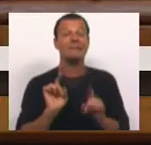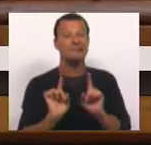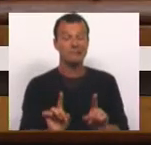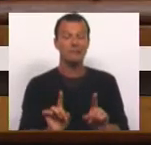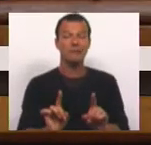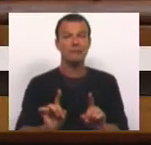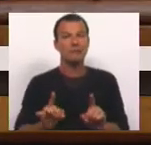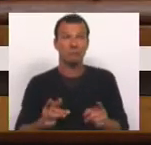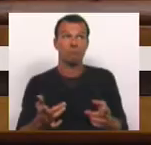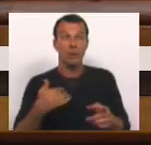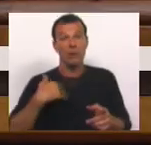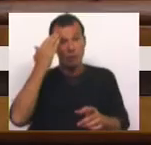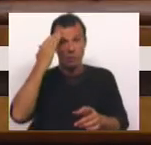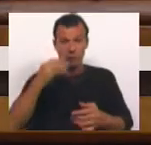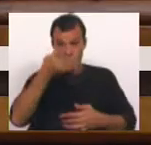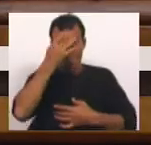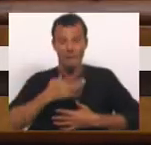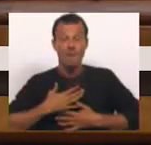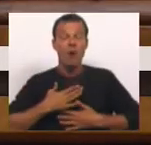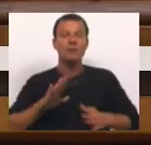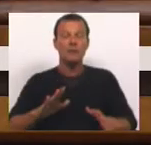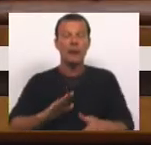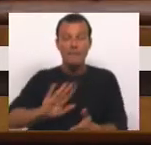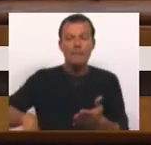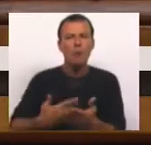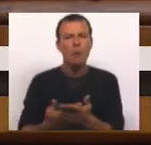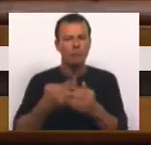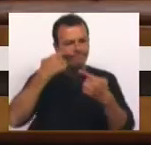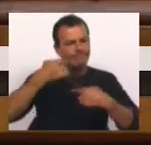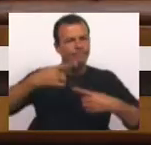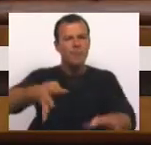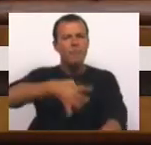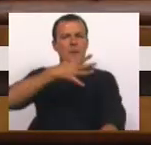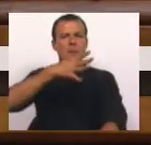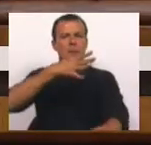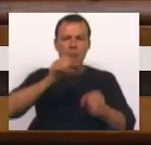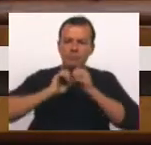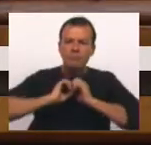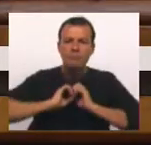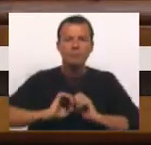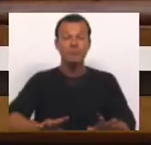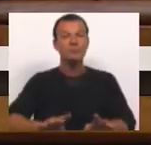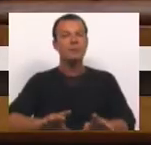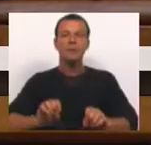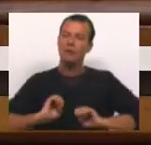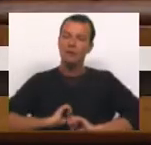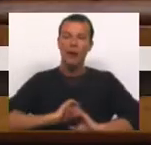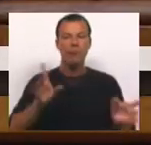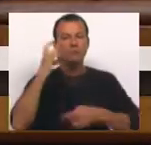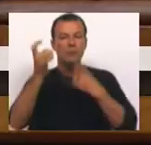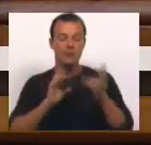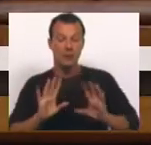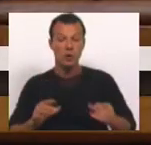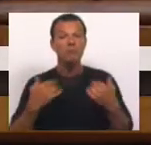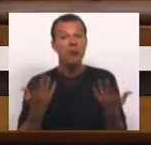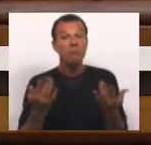maior, estamos em crer, quanto mais as propostas forem conhecidas e ponderadas. Neste processo existem 3 etapas